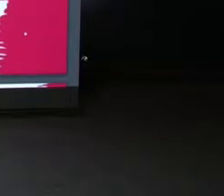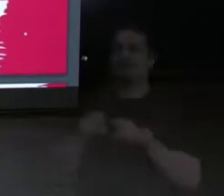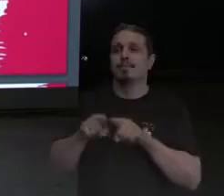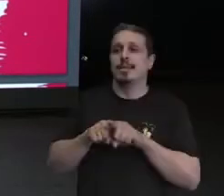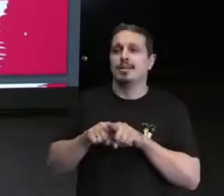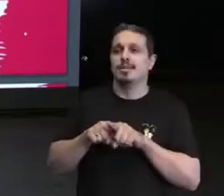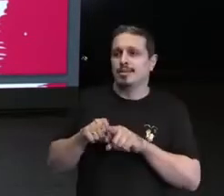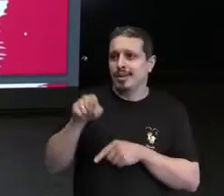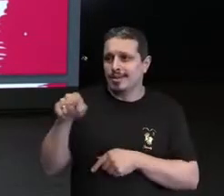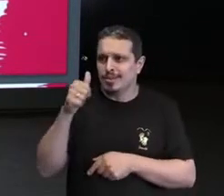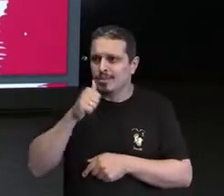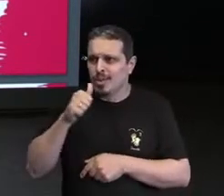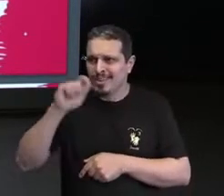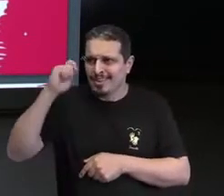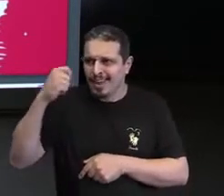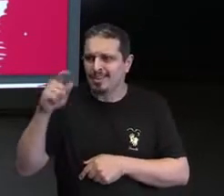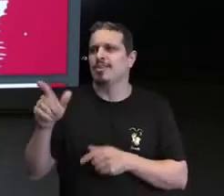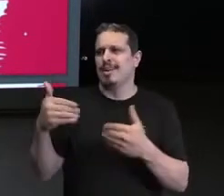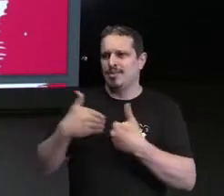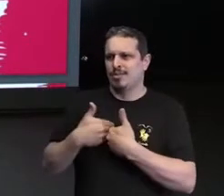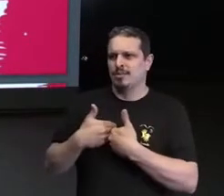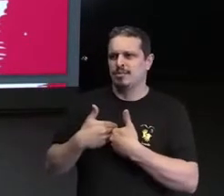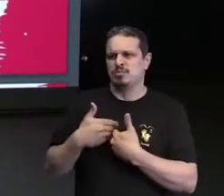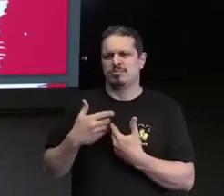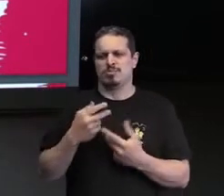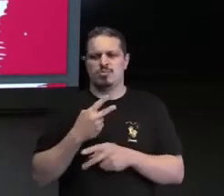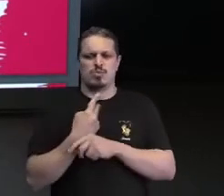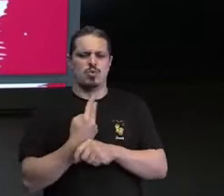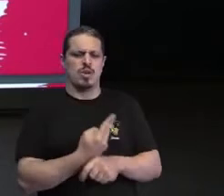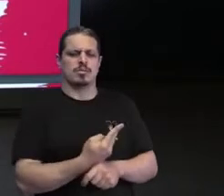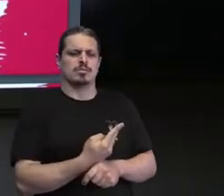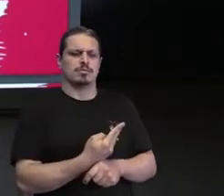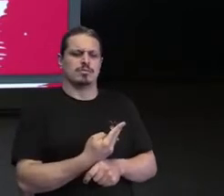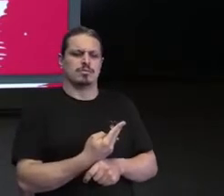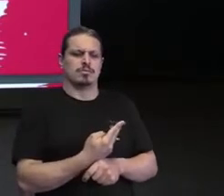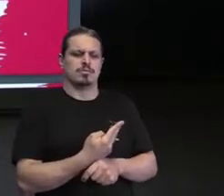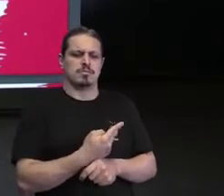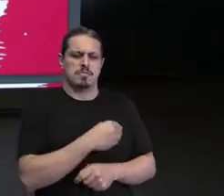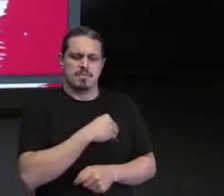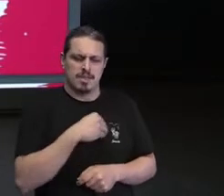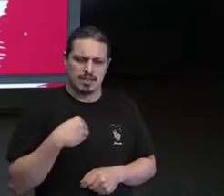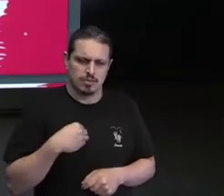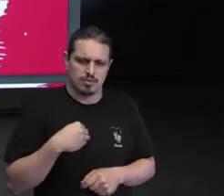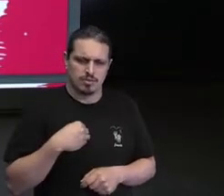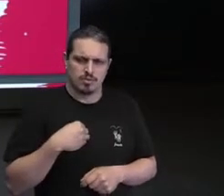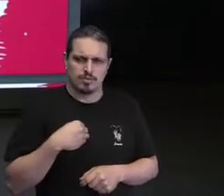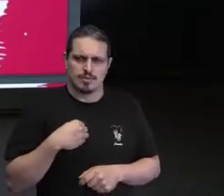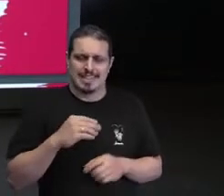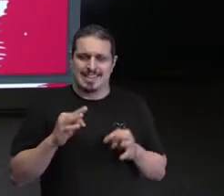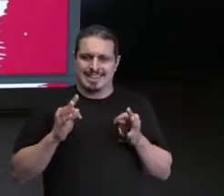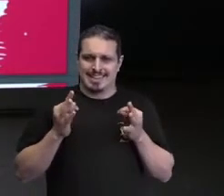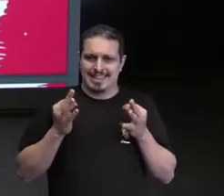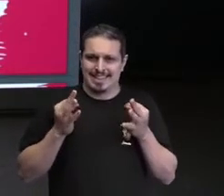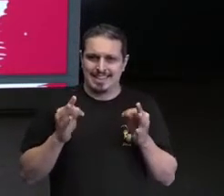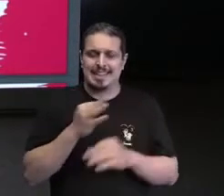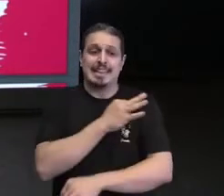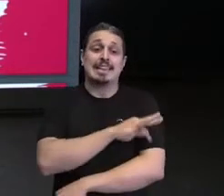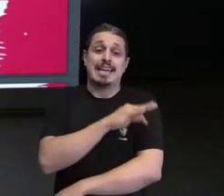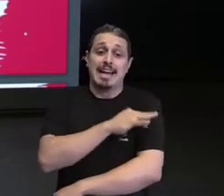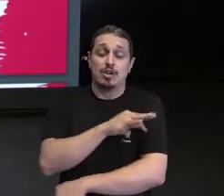mulher preta autista comecei a procurar médicos terapeutas e o que eu tinha